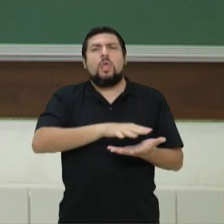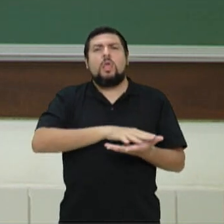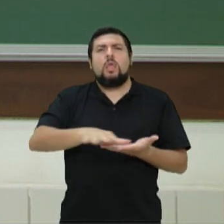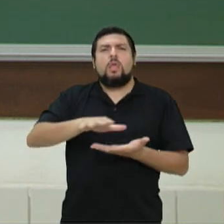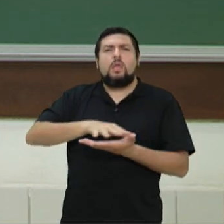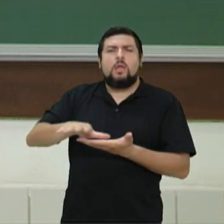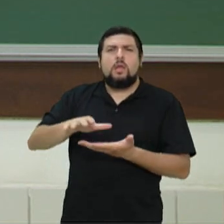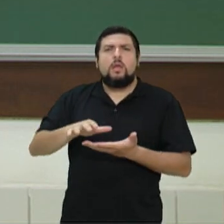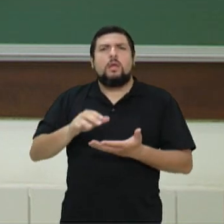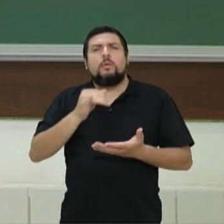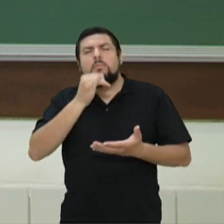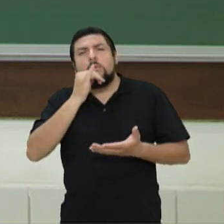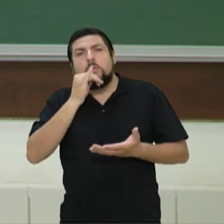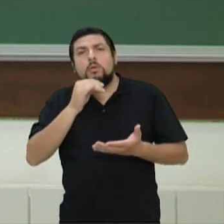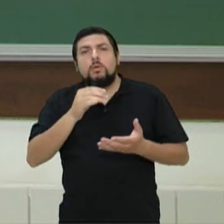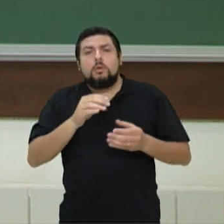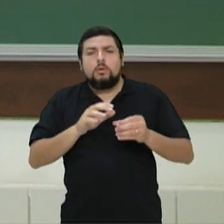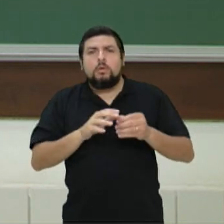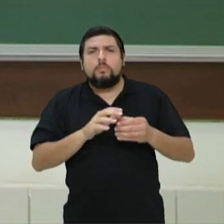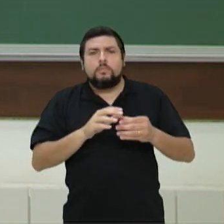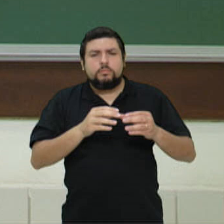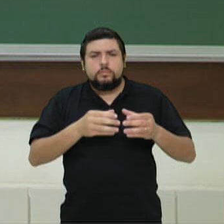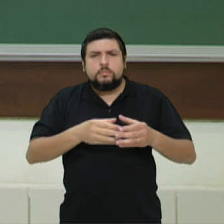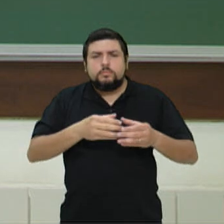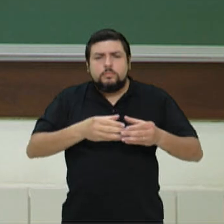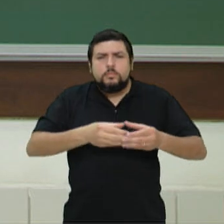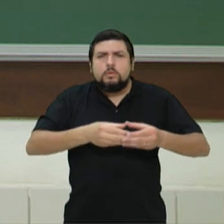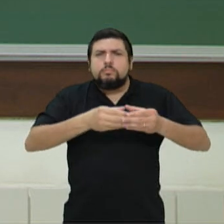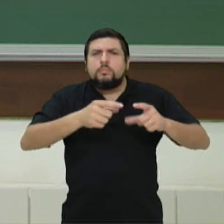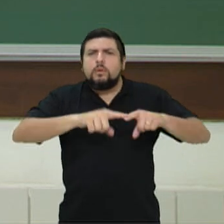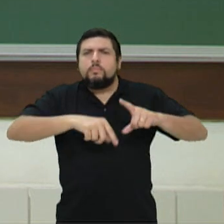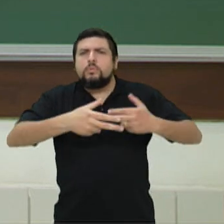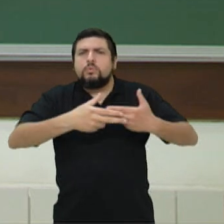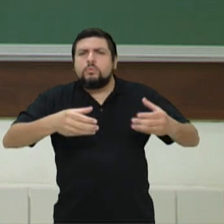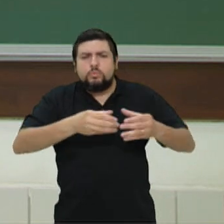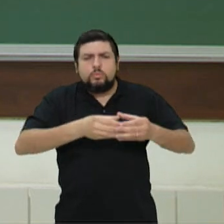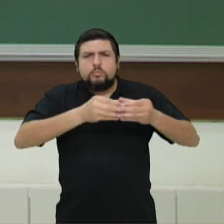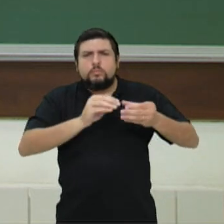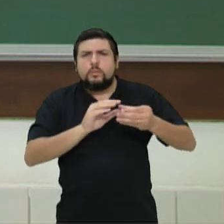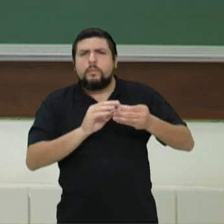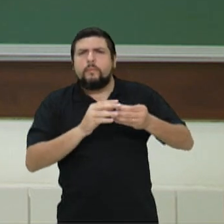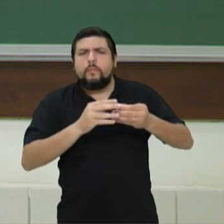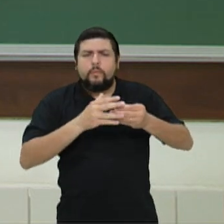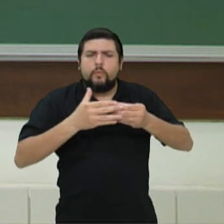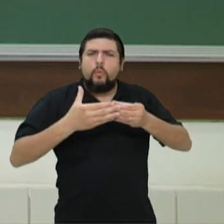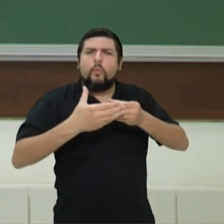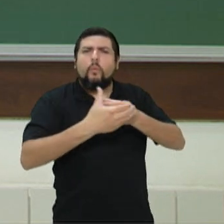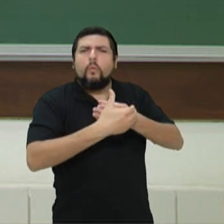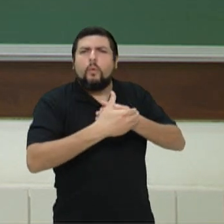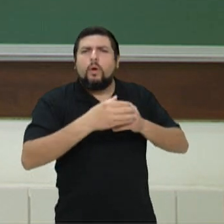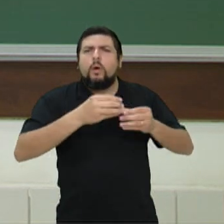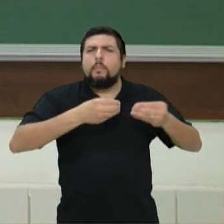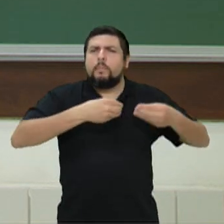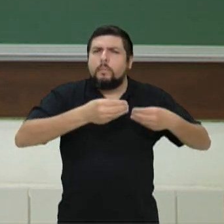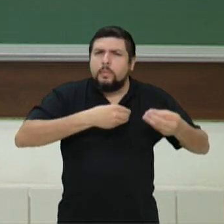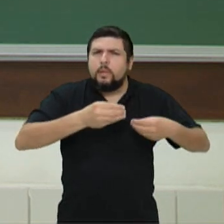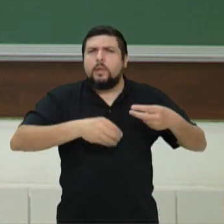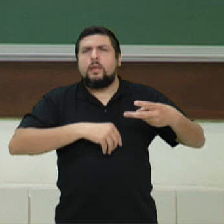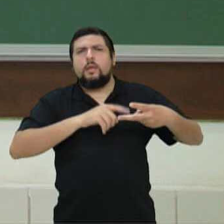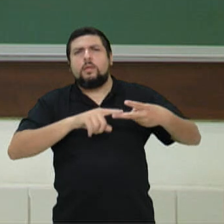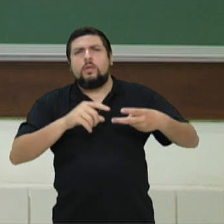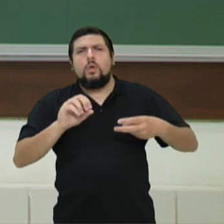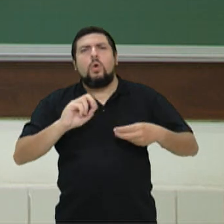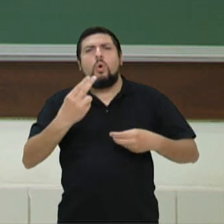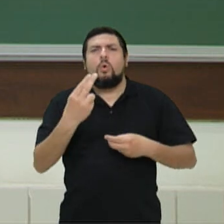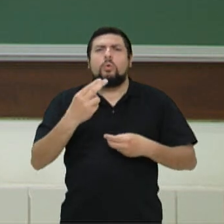produtos com embalagens, né? Ou em casa fazer o descarte todo misturado. Se pudermos evitar, veja como